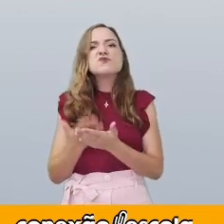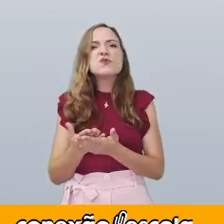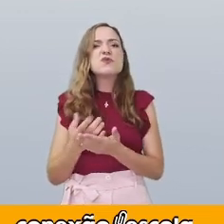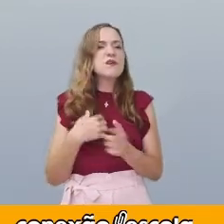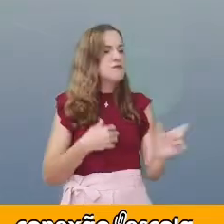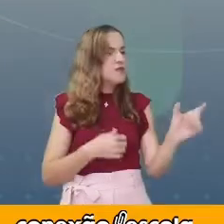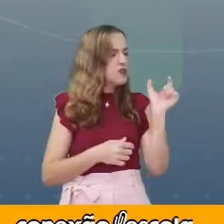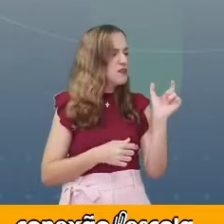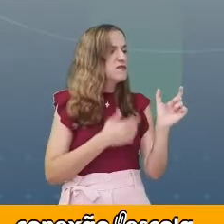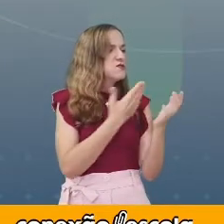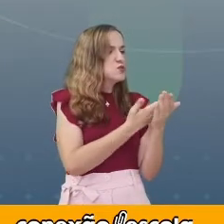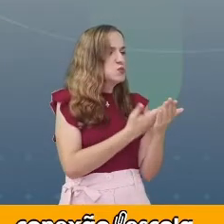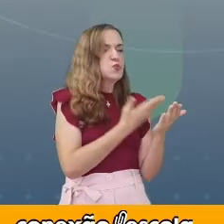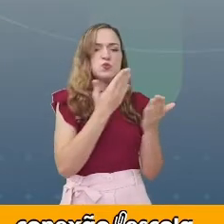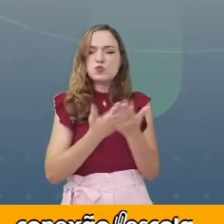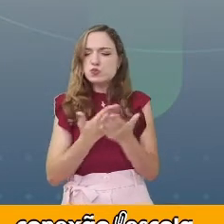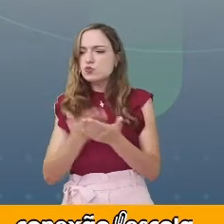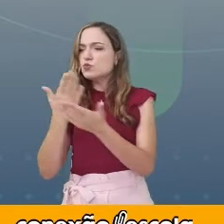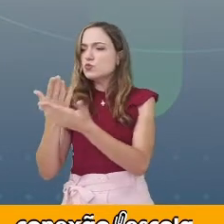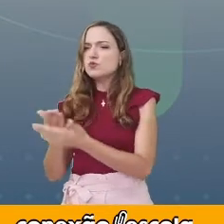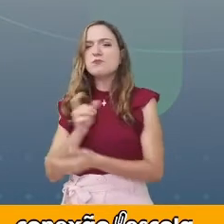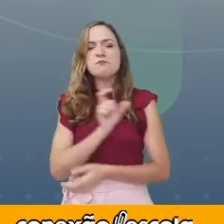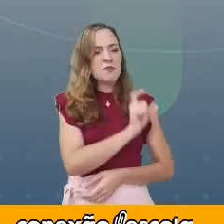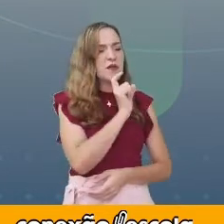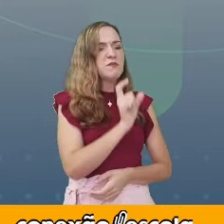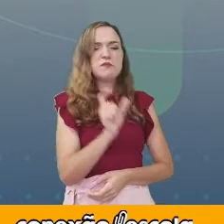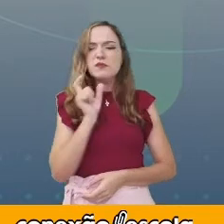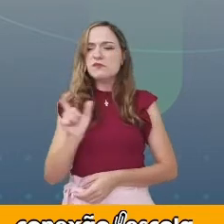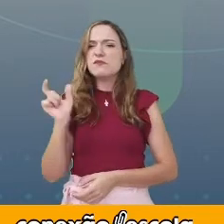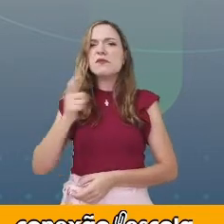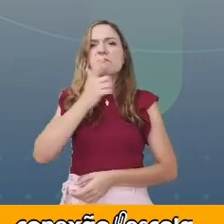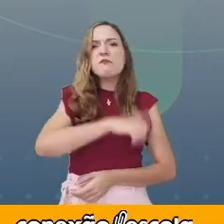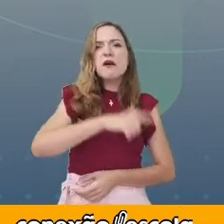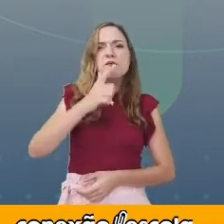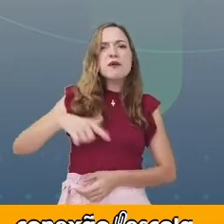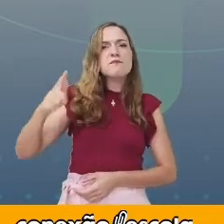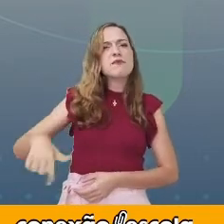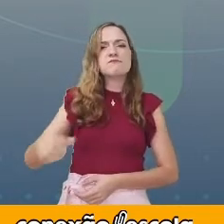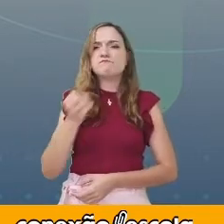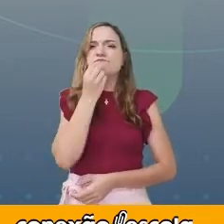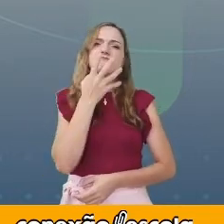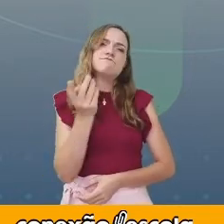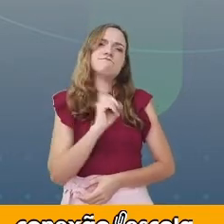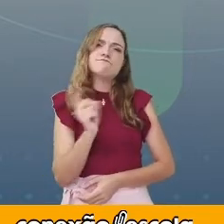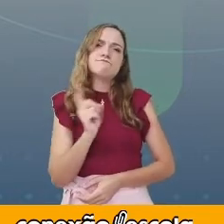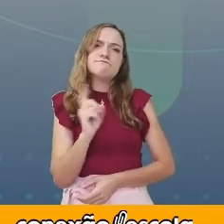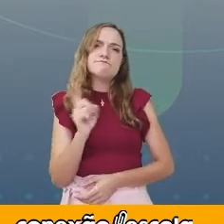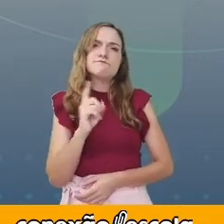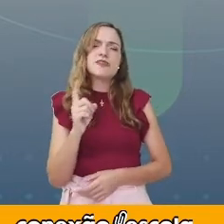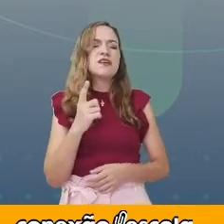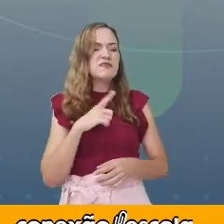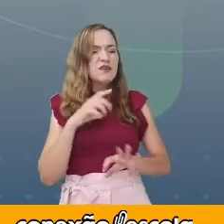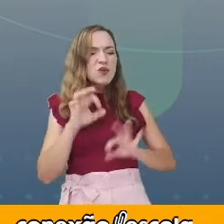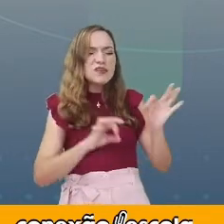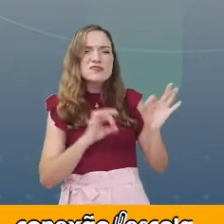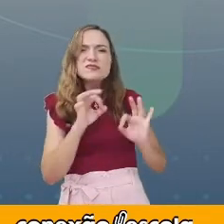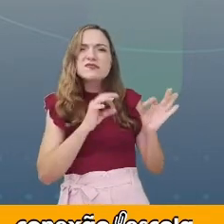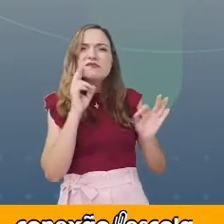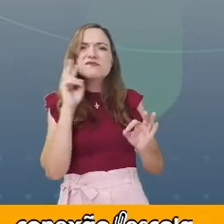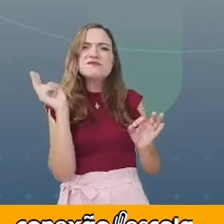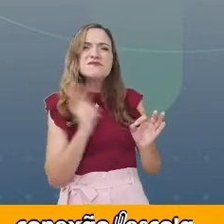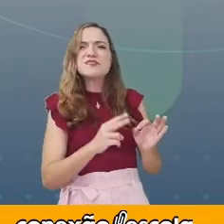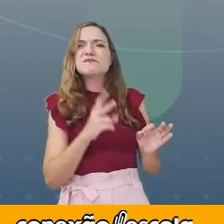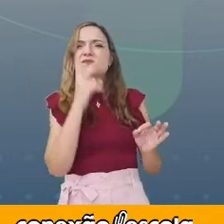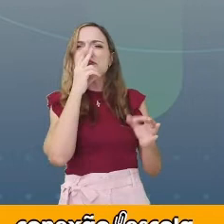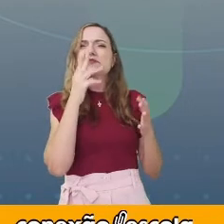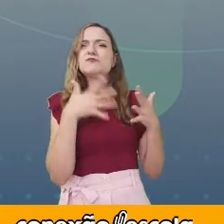ficaria aparecendo várias vezes no texto, e isso não seria legal para a progressão dele, nem mesmo para a organização das ideias